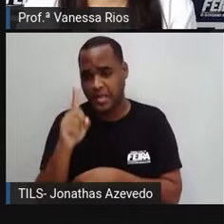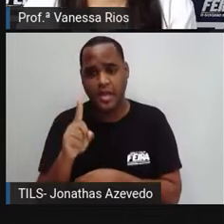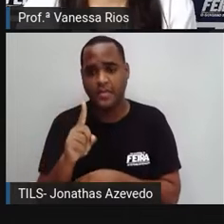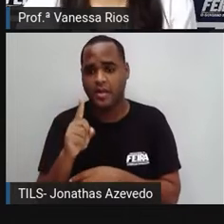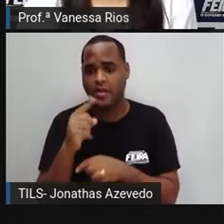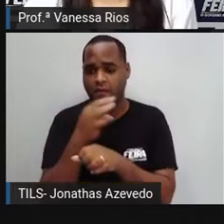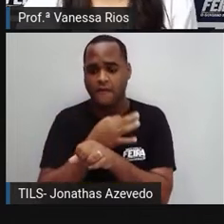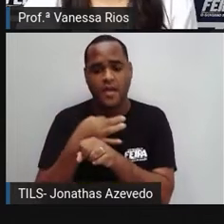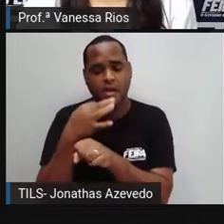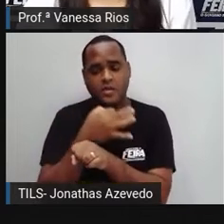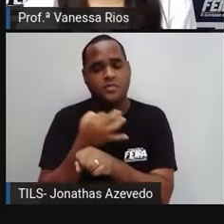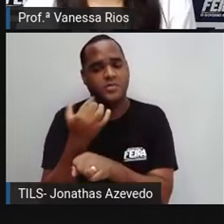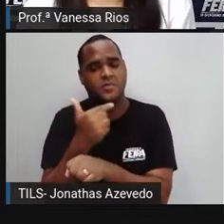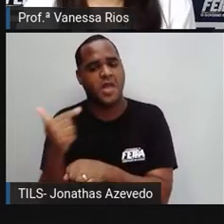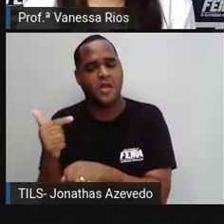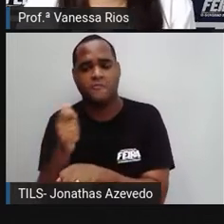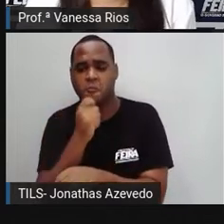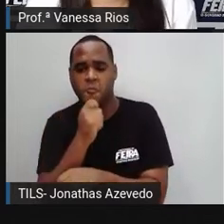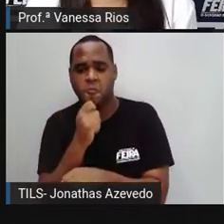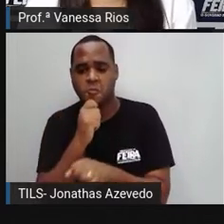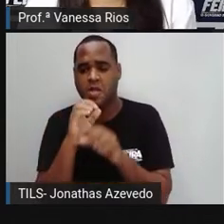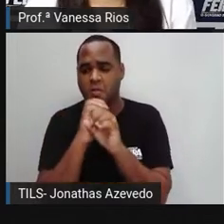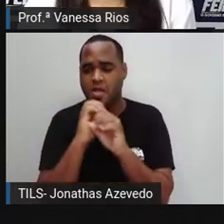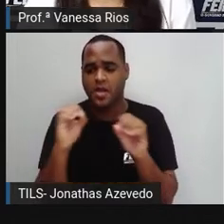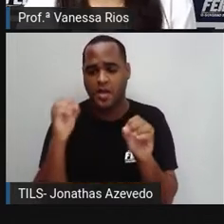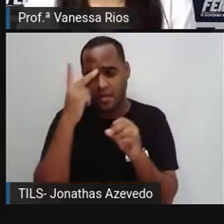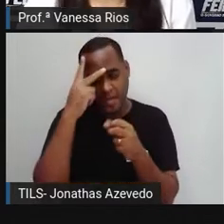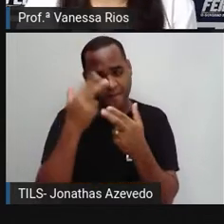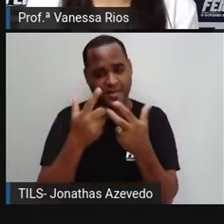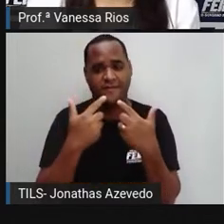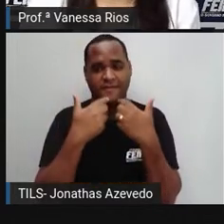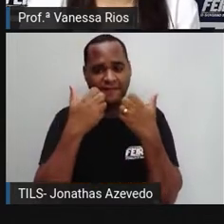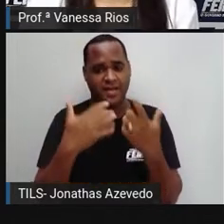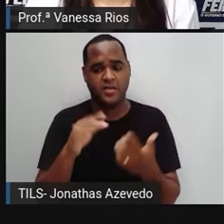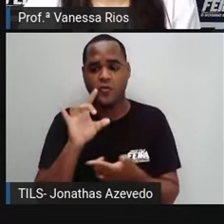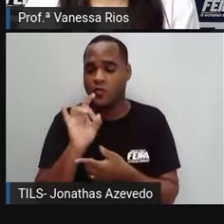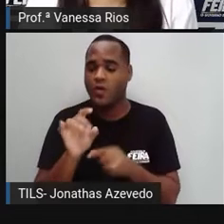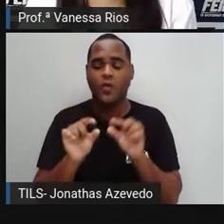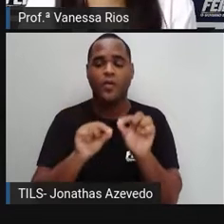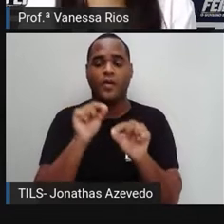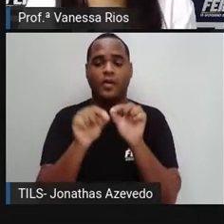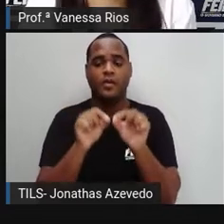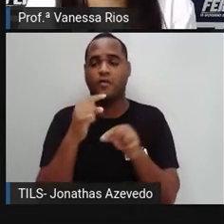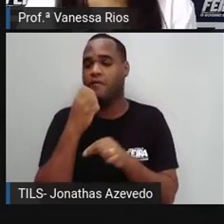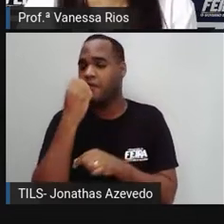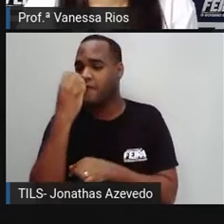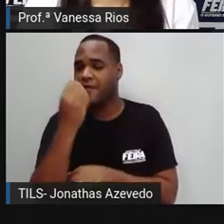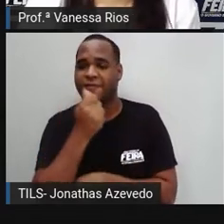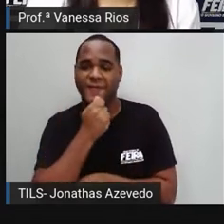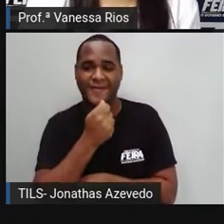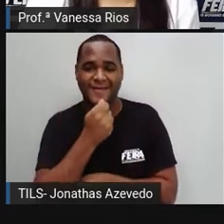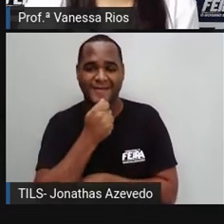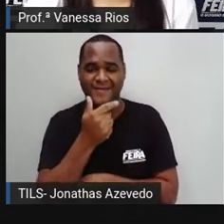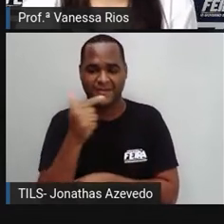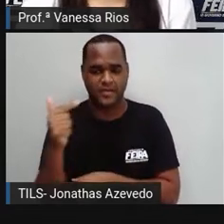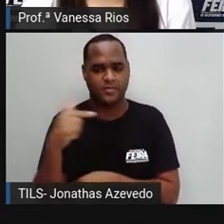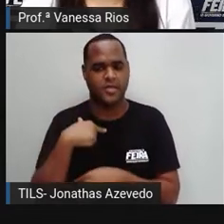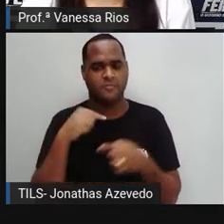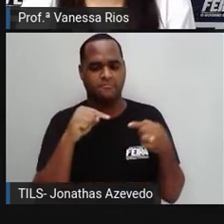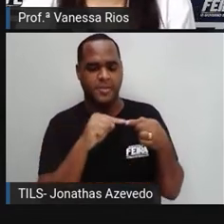férias aí, eu nem tirei férias, né? Como muitas pessoas falam, só porque não viajou. E aí faz